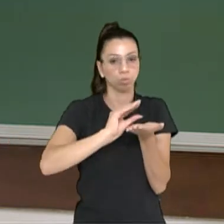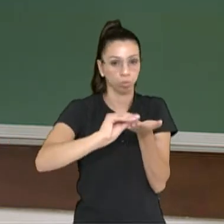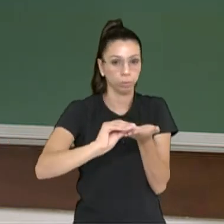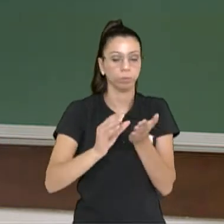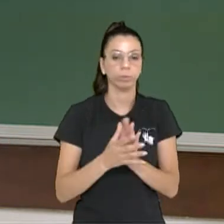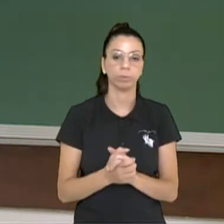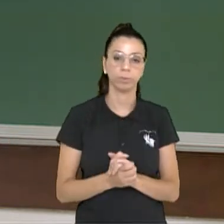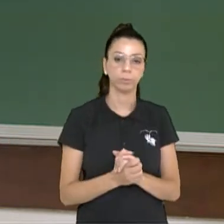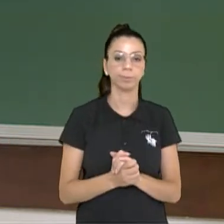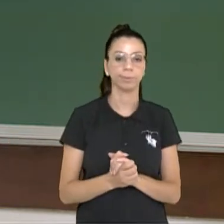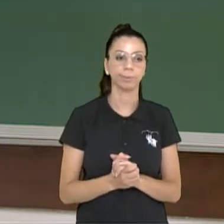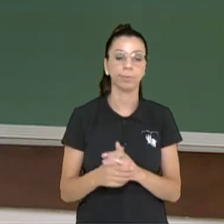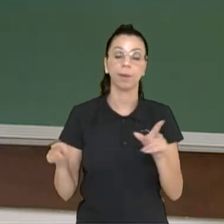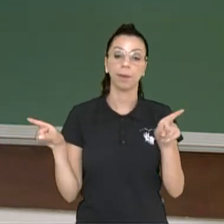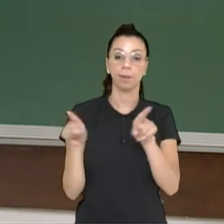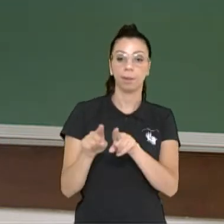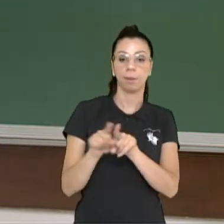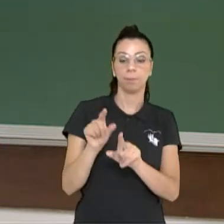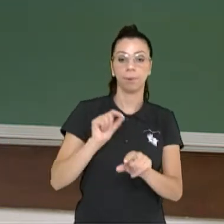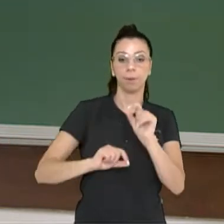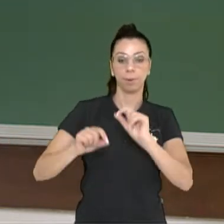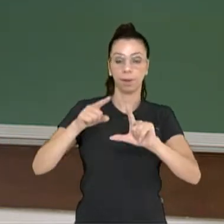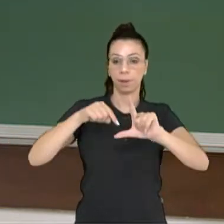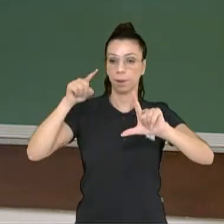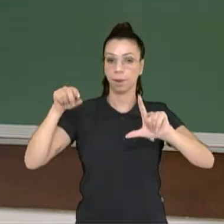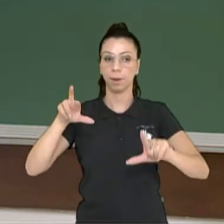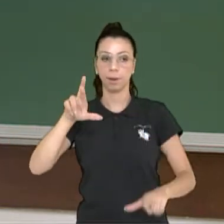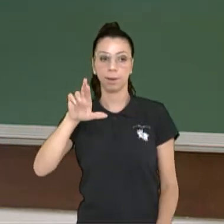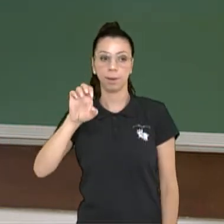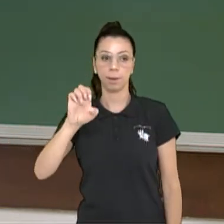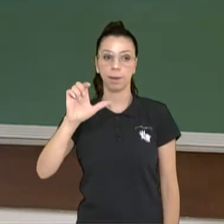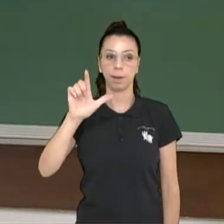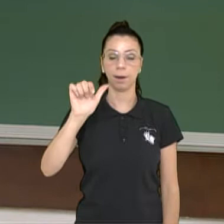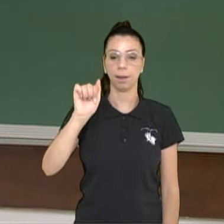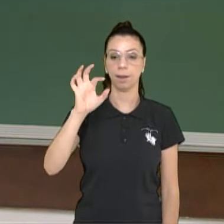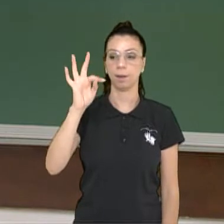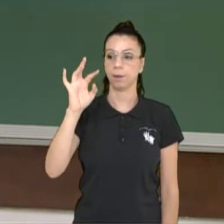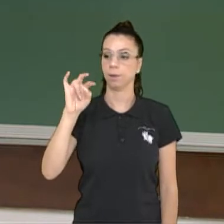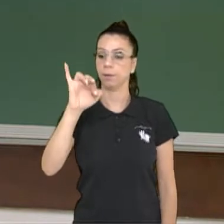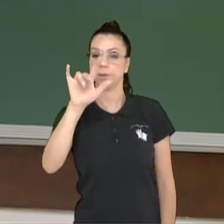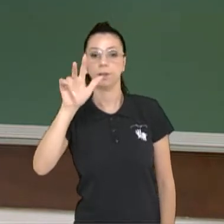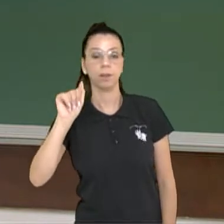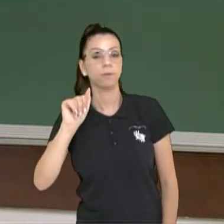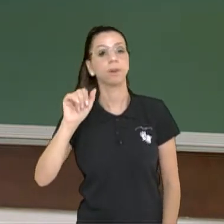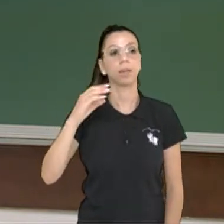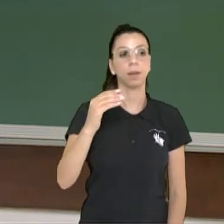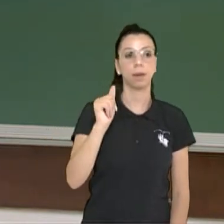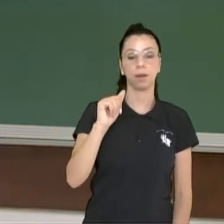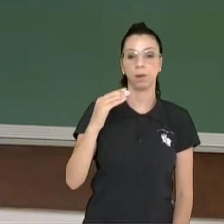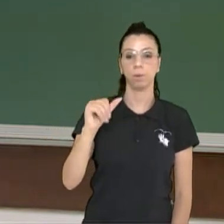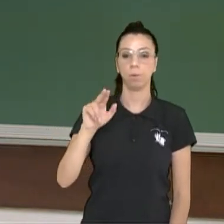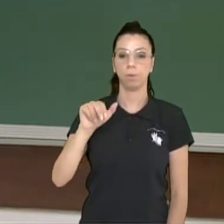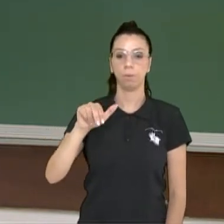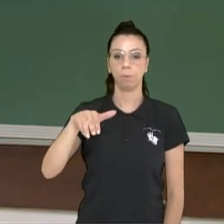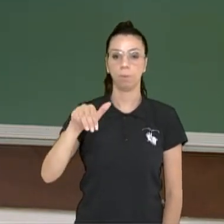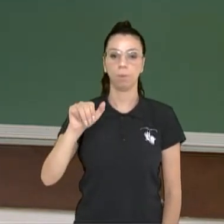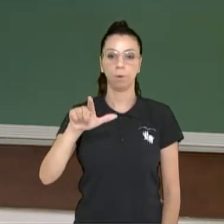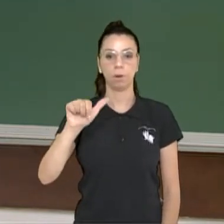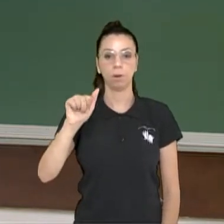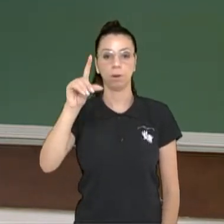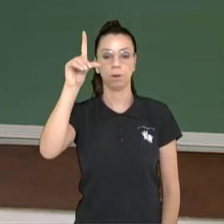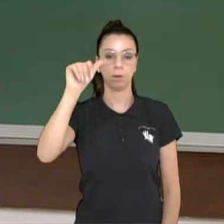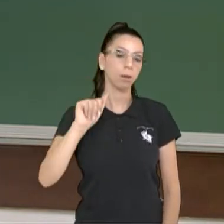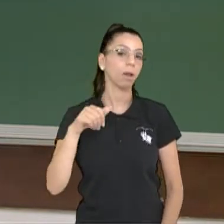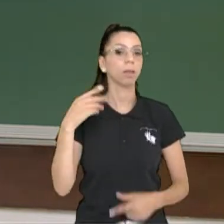Então, temos também a frequência relativa e a frequência acumulada. A frequência relativa ela vai ser calculada